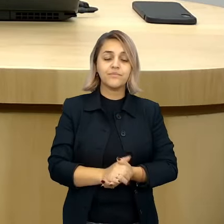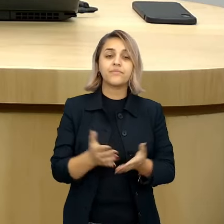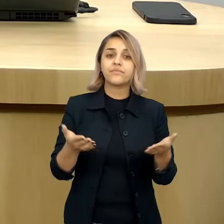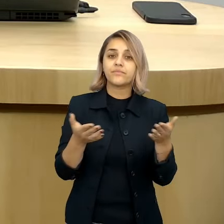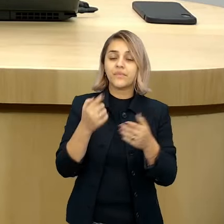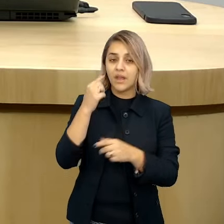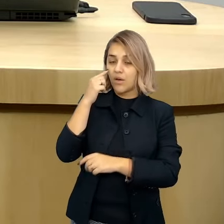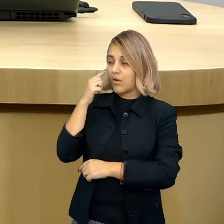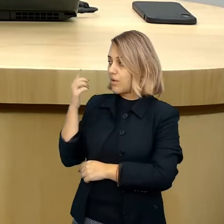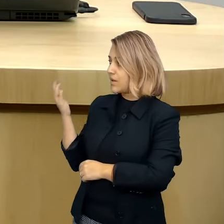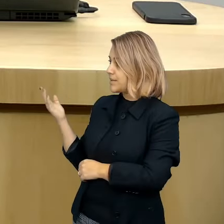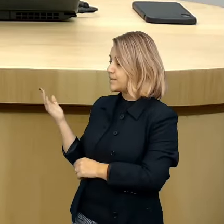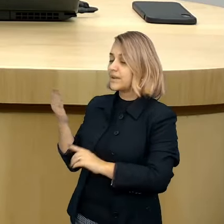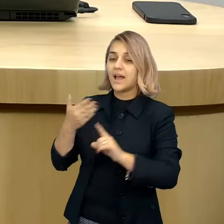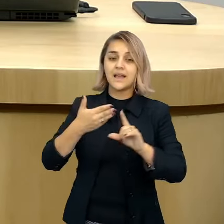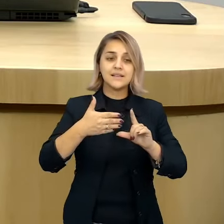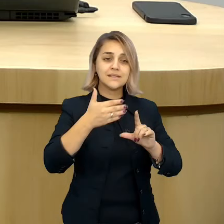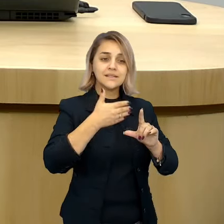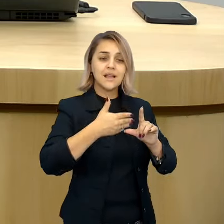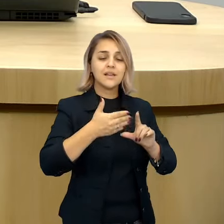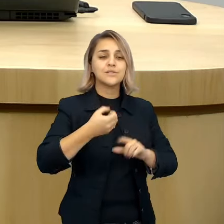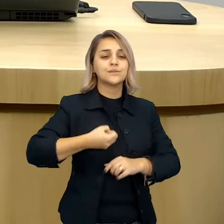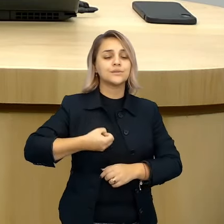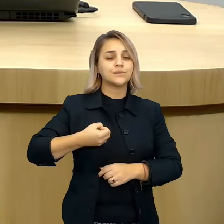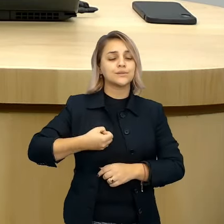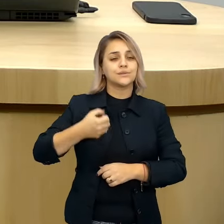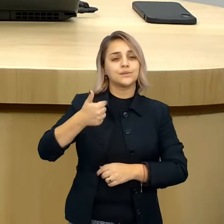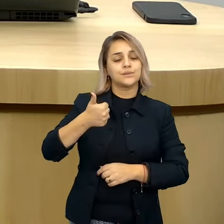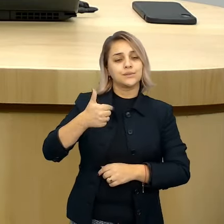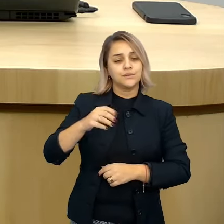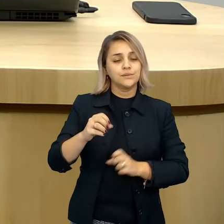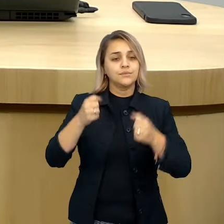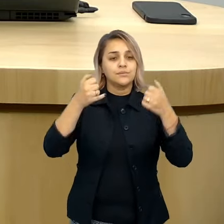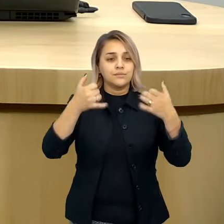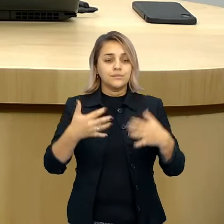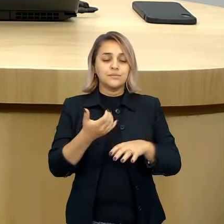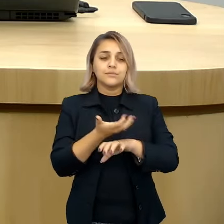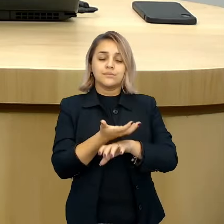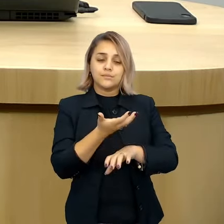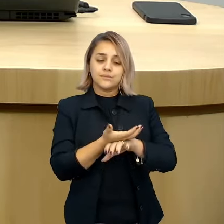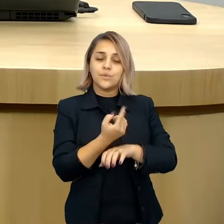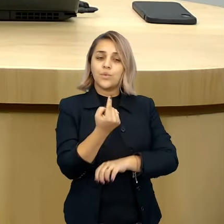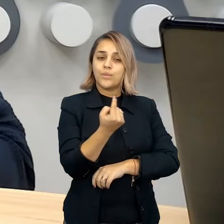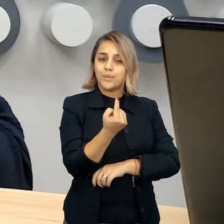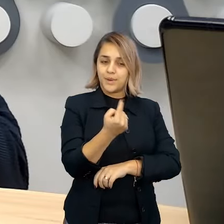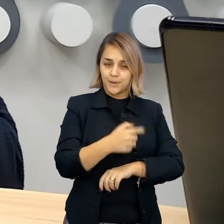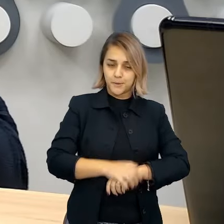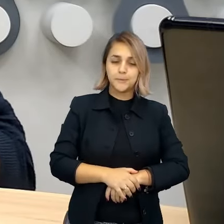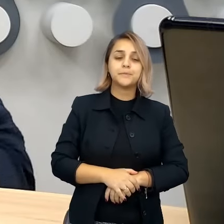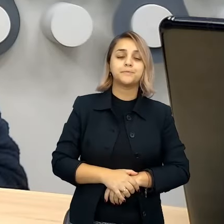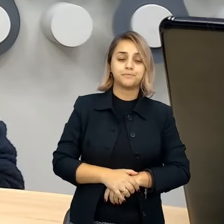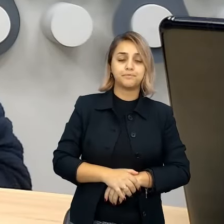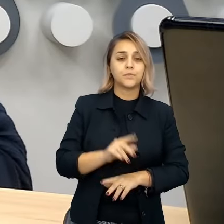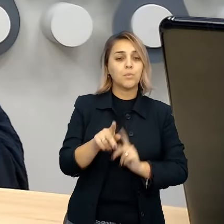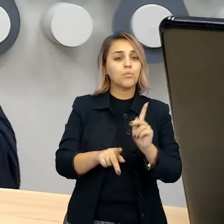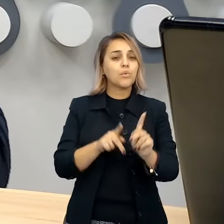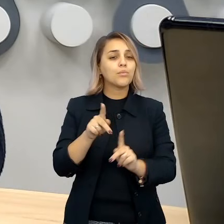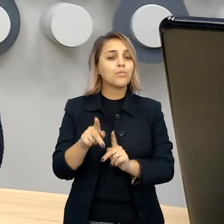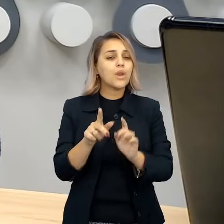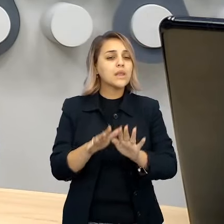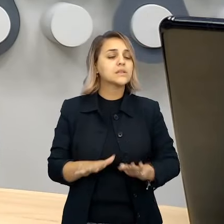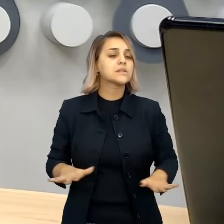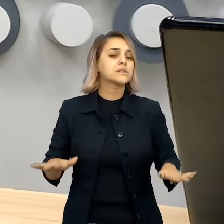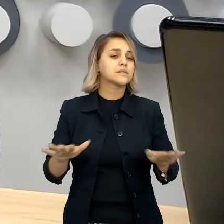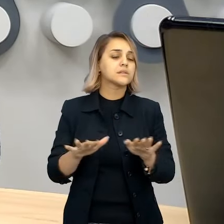Gisele? Falando um pouco a respeito do componente de número 1, que é a população em índices, né? Na introdução